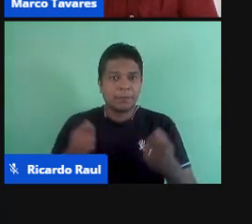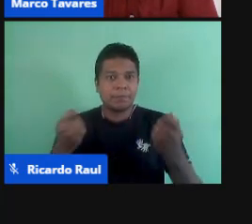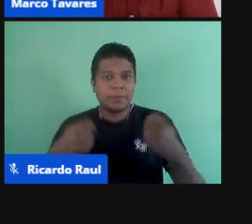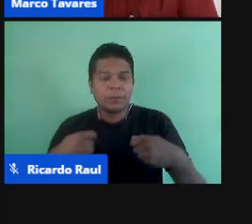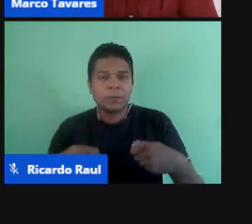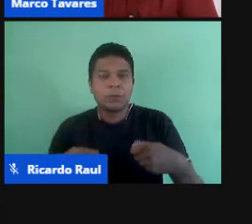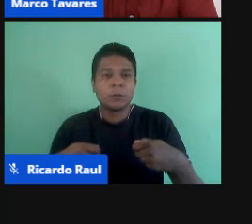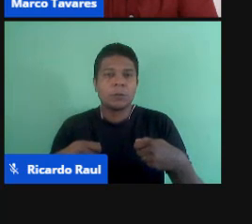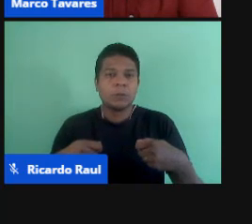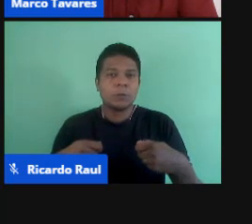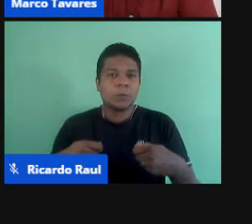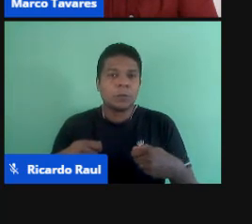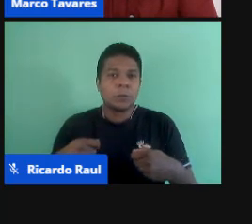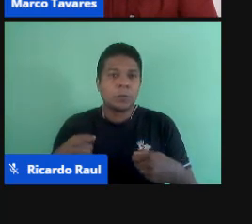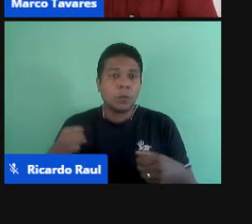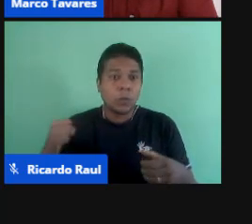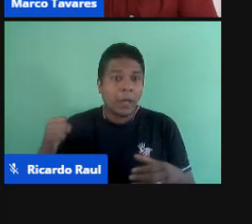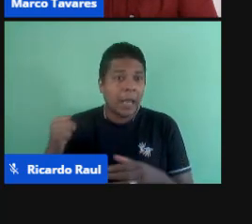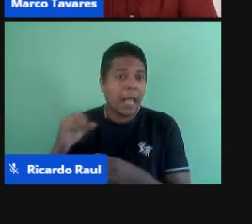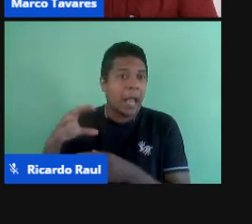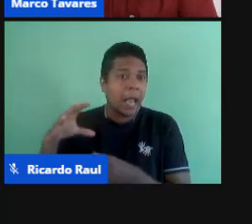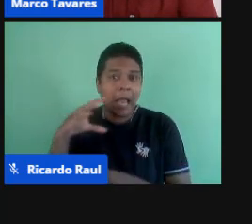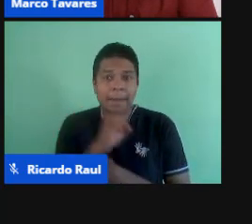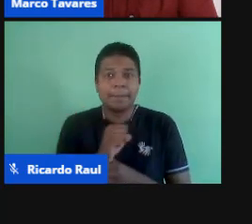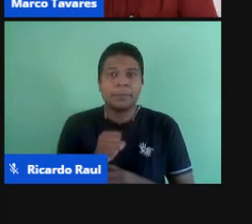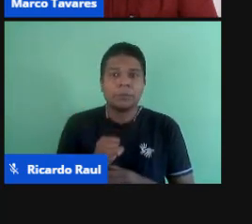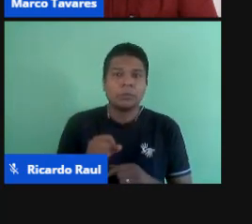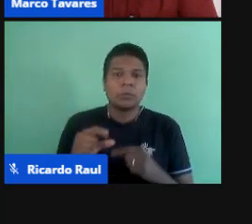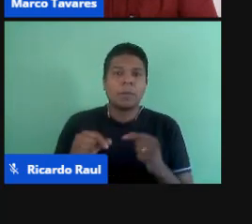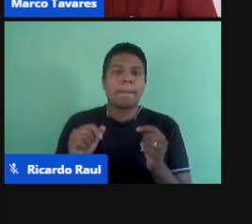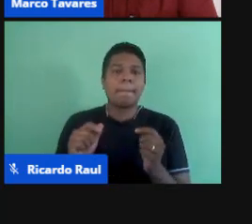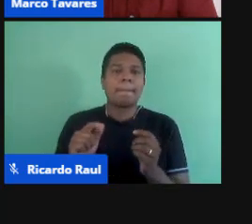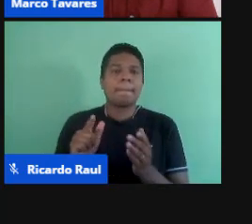Precisamos urgente definir o nosso papel na escola.